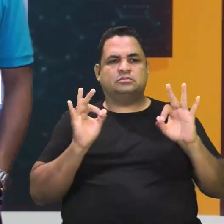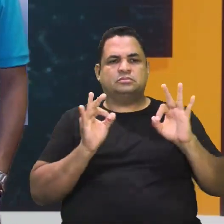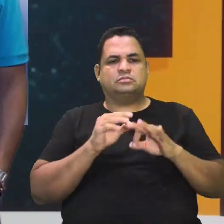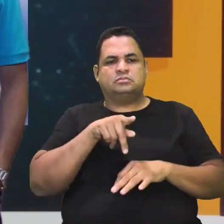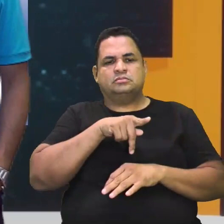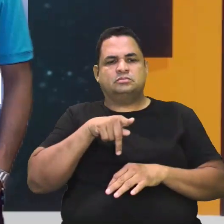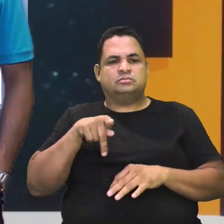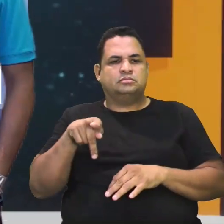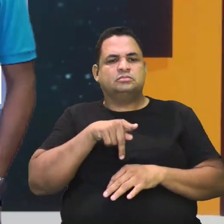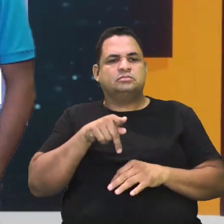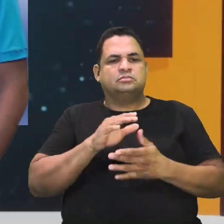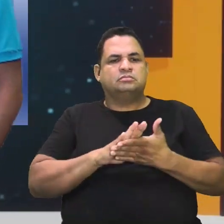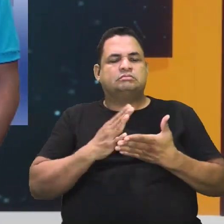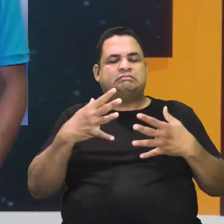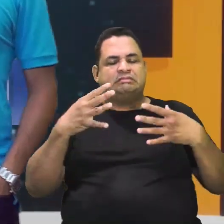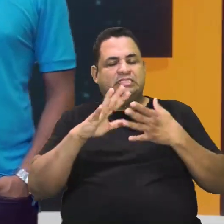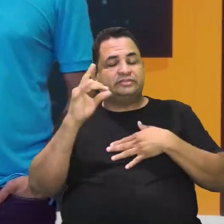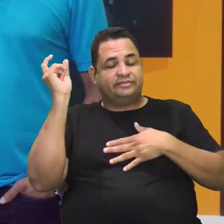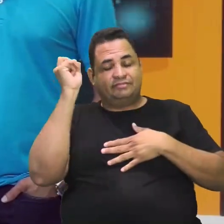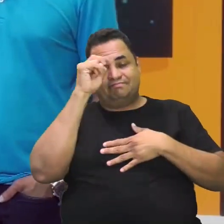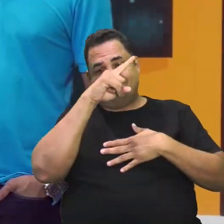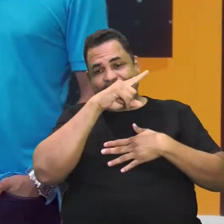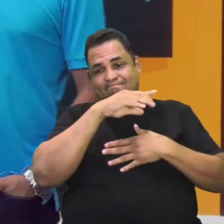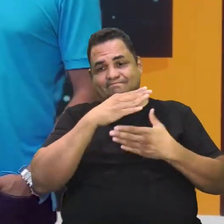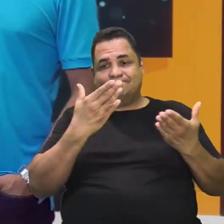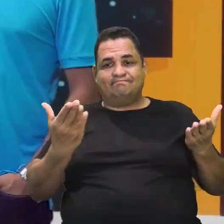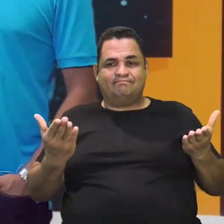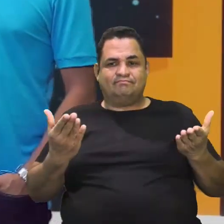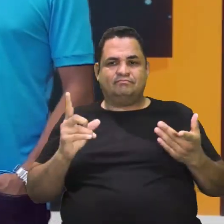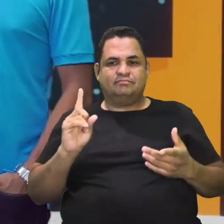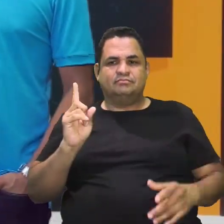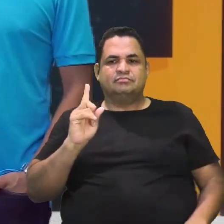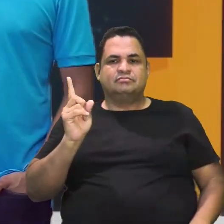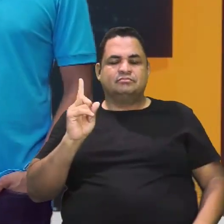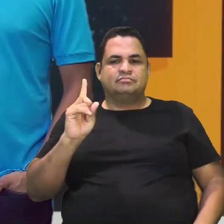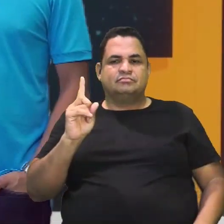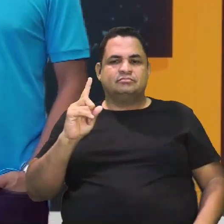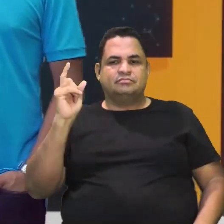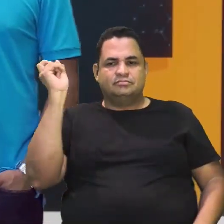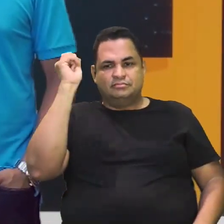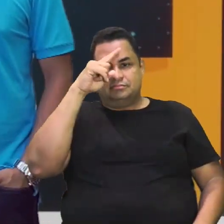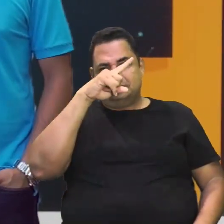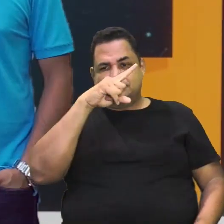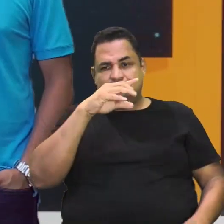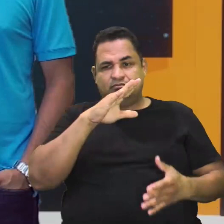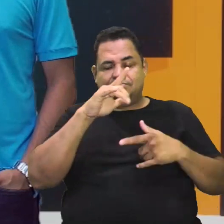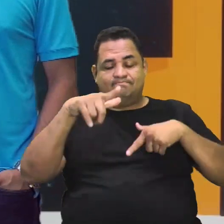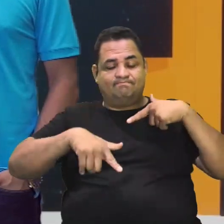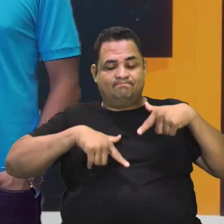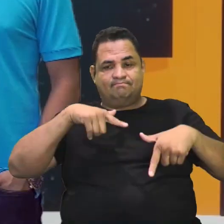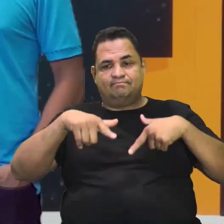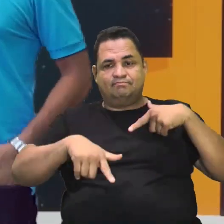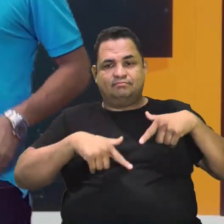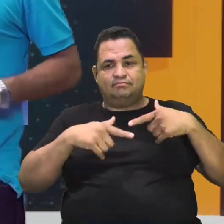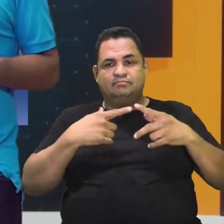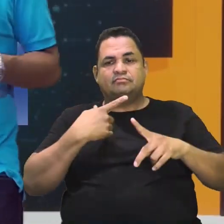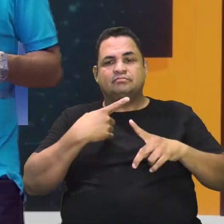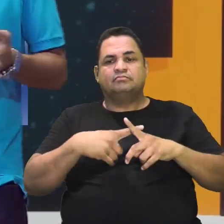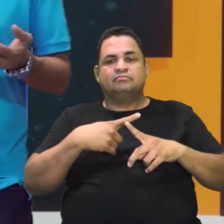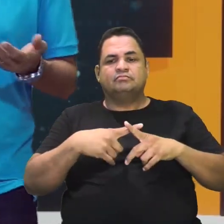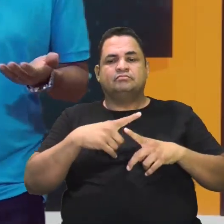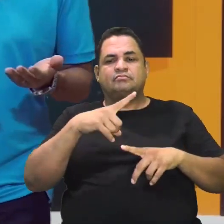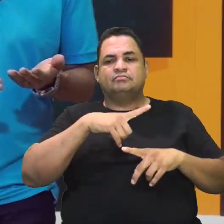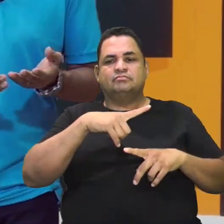Ai, professores, tá ficando complicado, tá ficando difícil. Não tá, não? Difícil não. Trabalhoso. Até porque